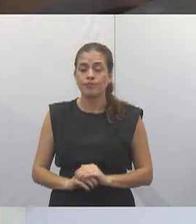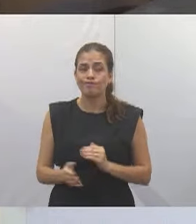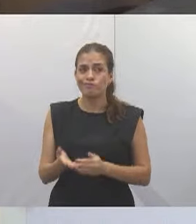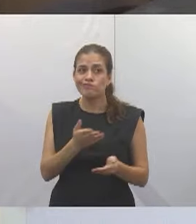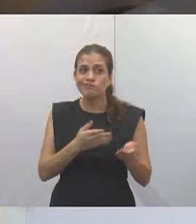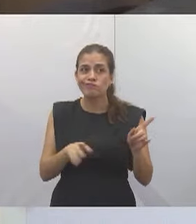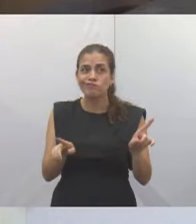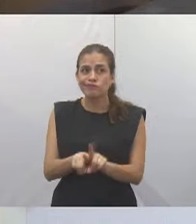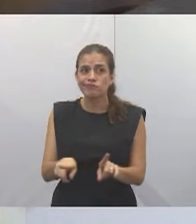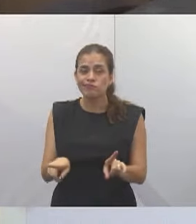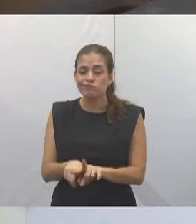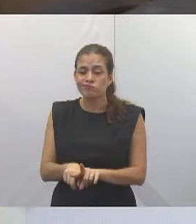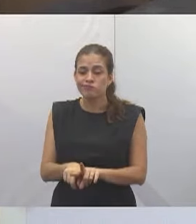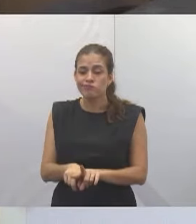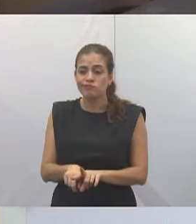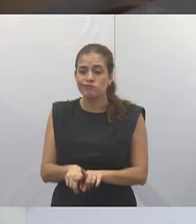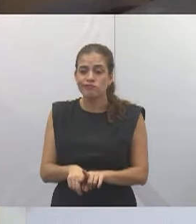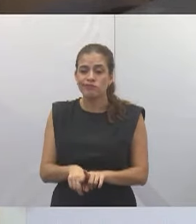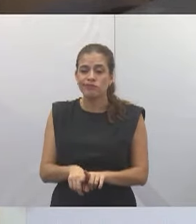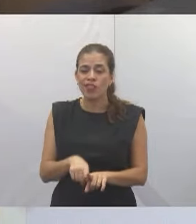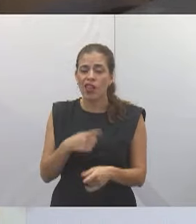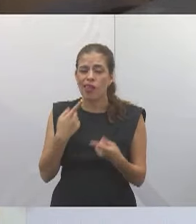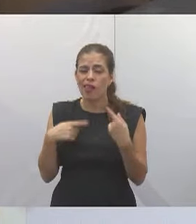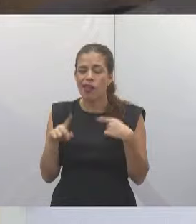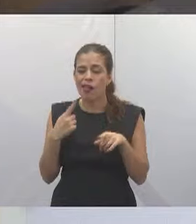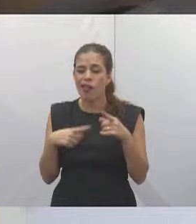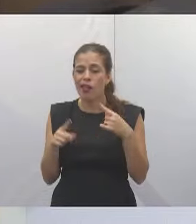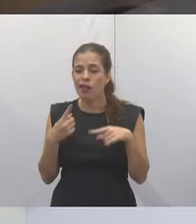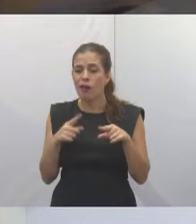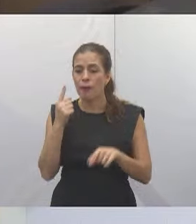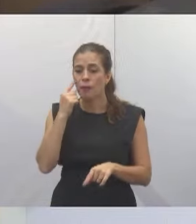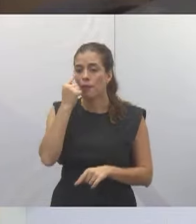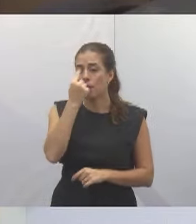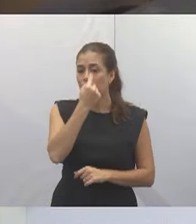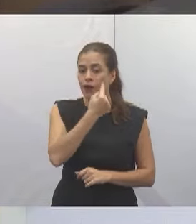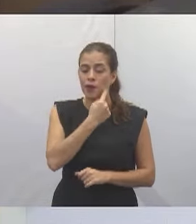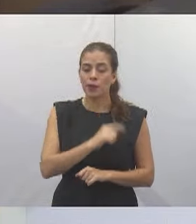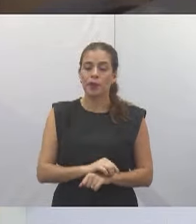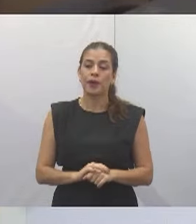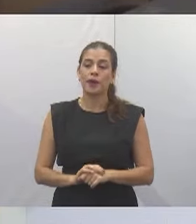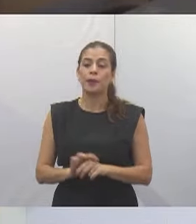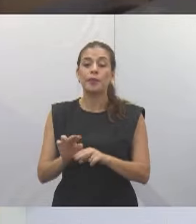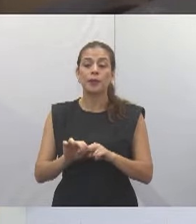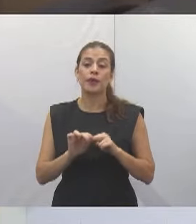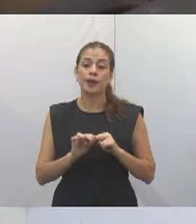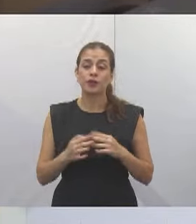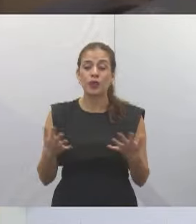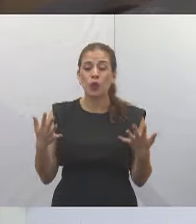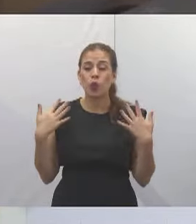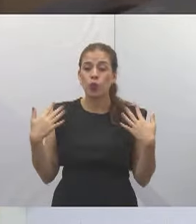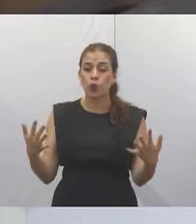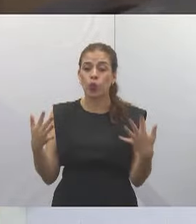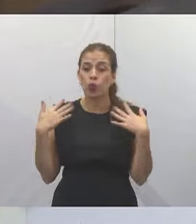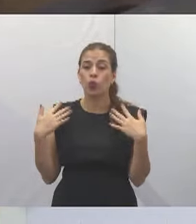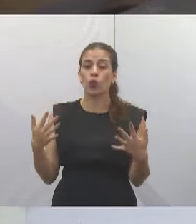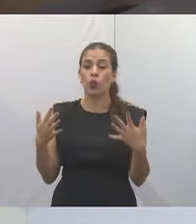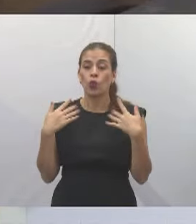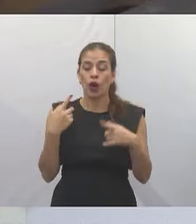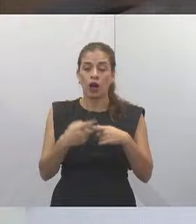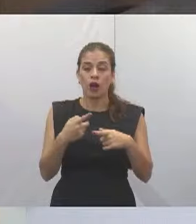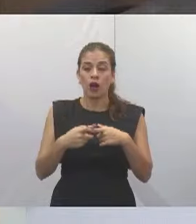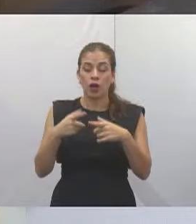isso também, tem tido algumas reclamações lá do Meia-Lua em decorrência do calor. Por quê? Porque a